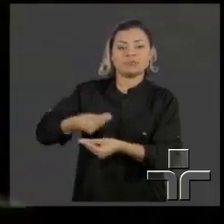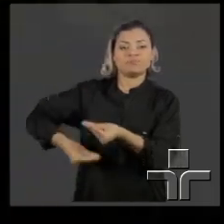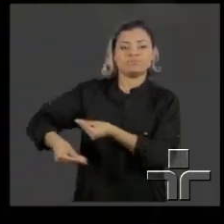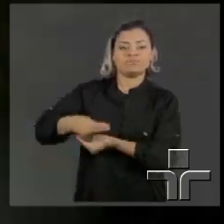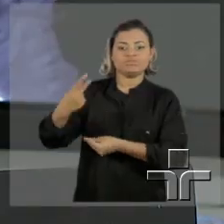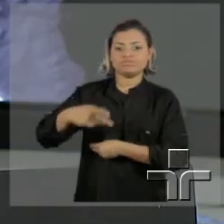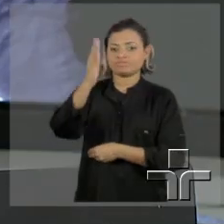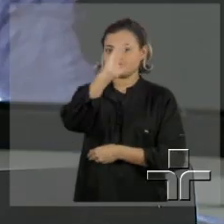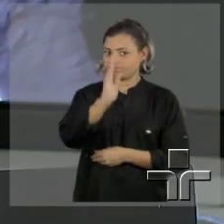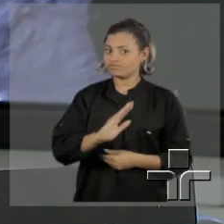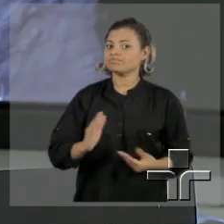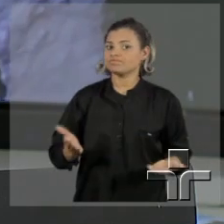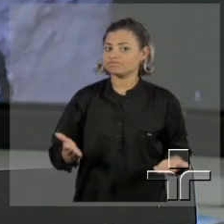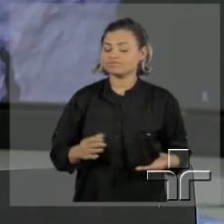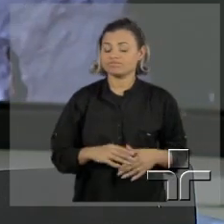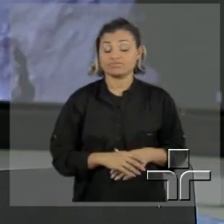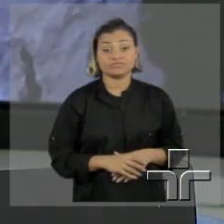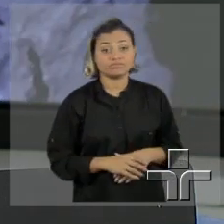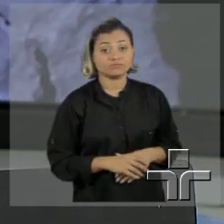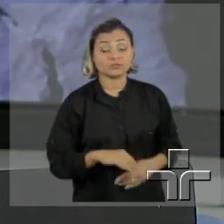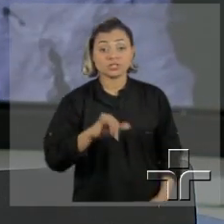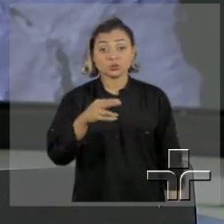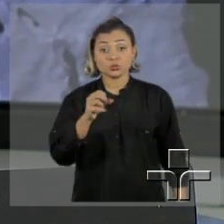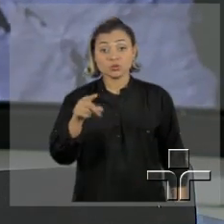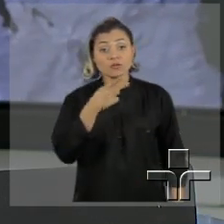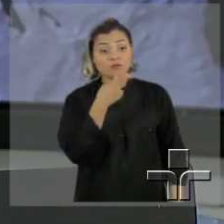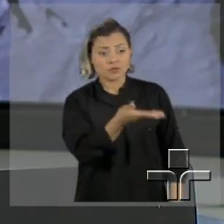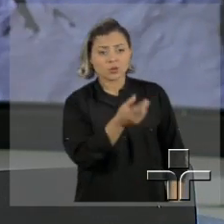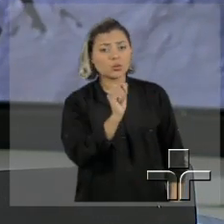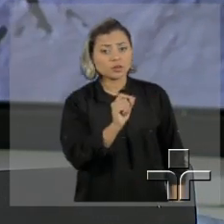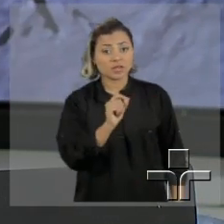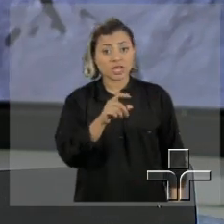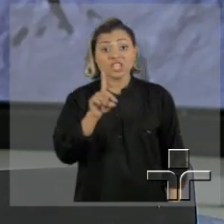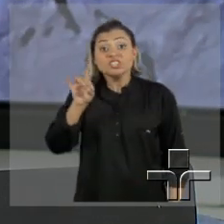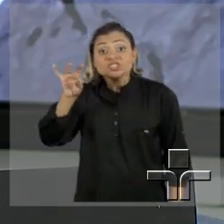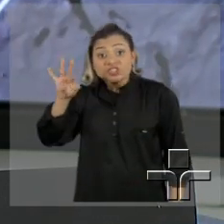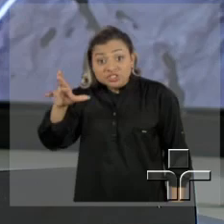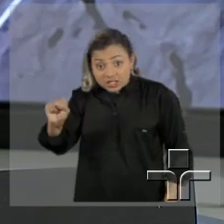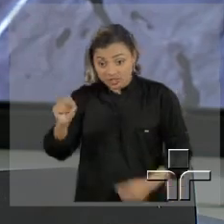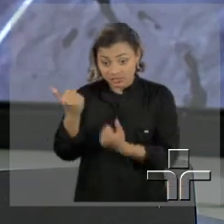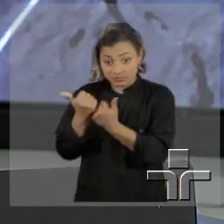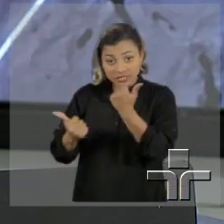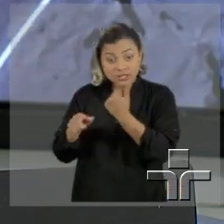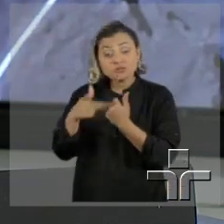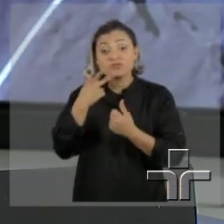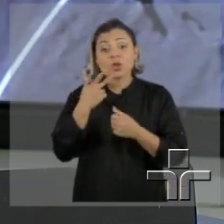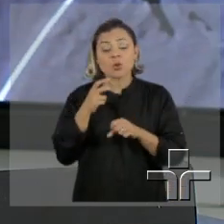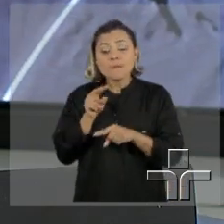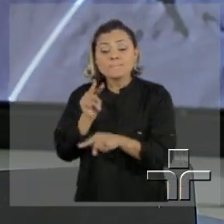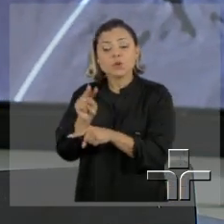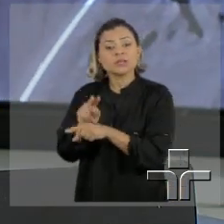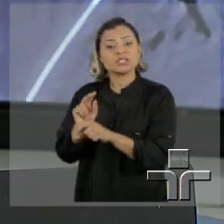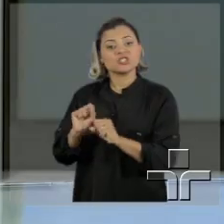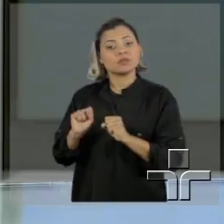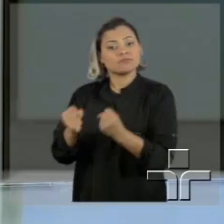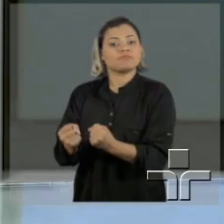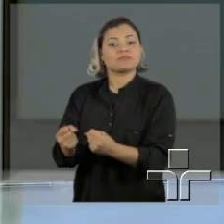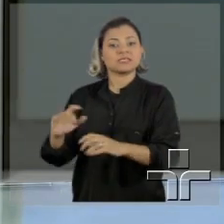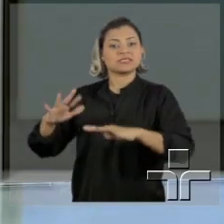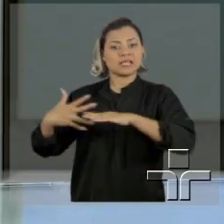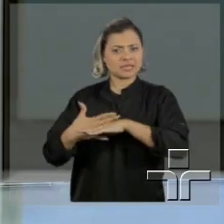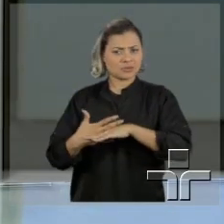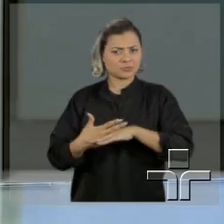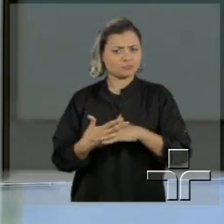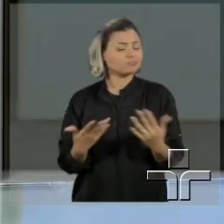possui. João, o ministro Dias Toffoli alega que a sua decisão foi em defesa do cidadão. É, sem dúvida, um jeito de